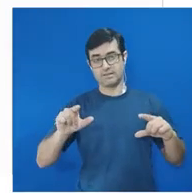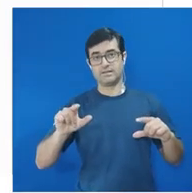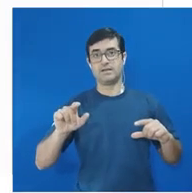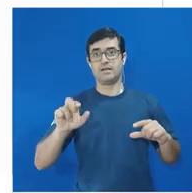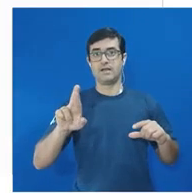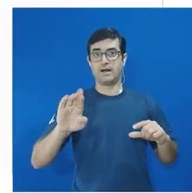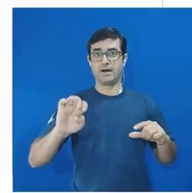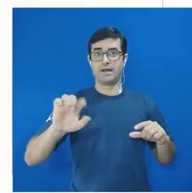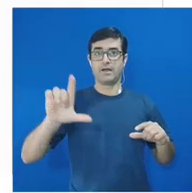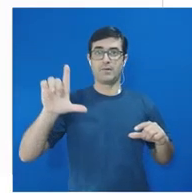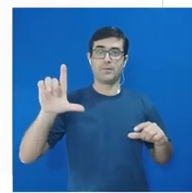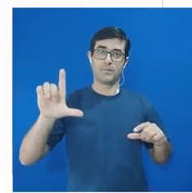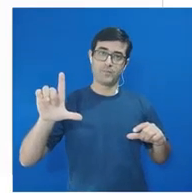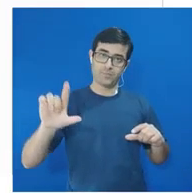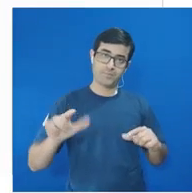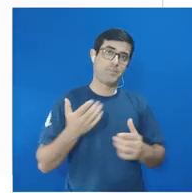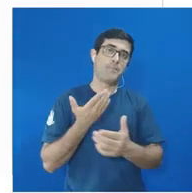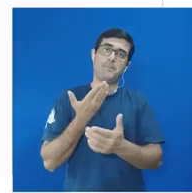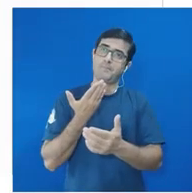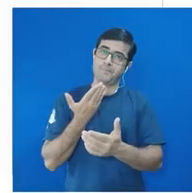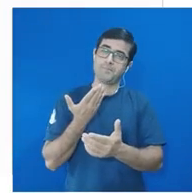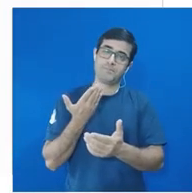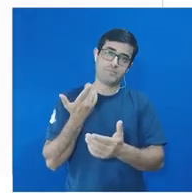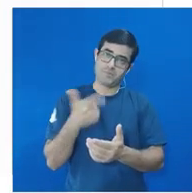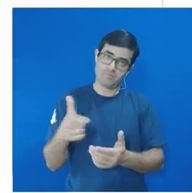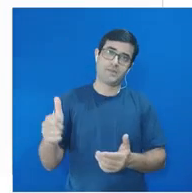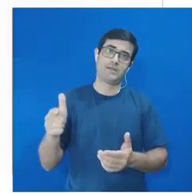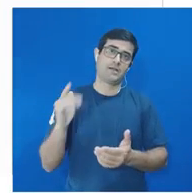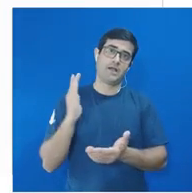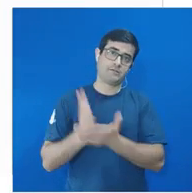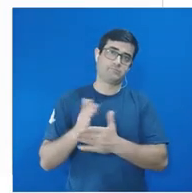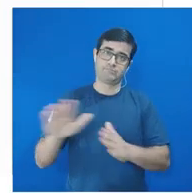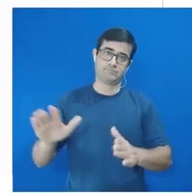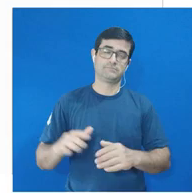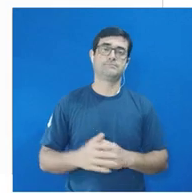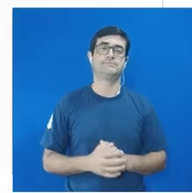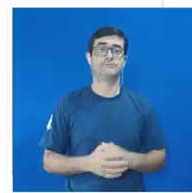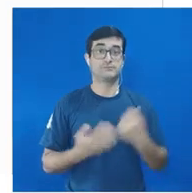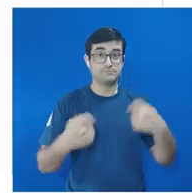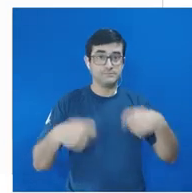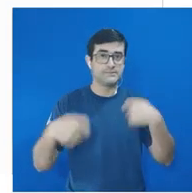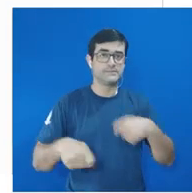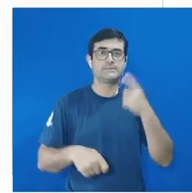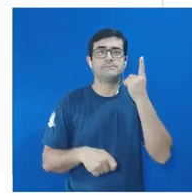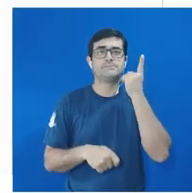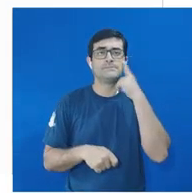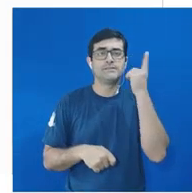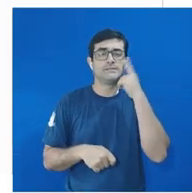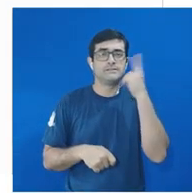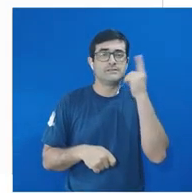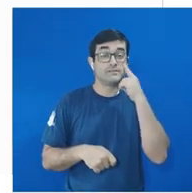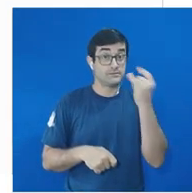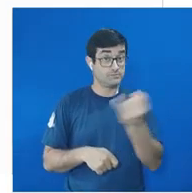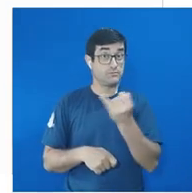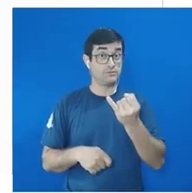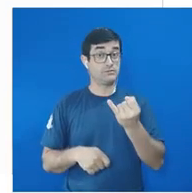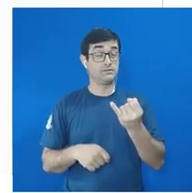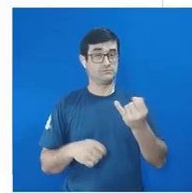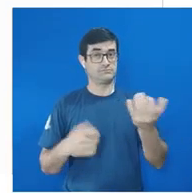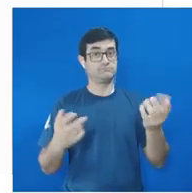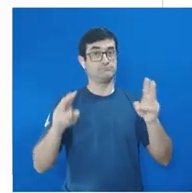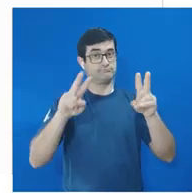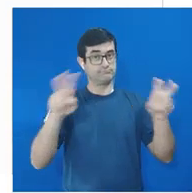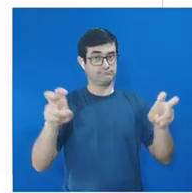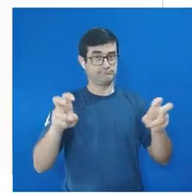os gases reais deixam de ser ideais, tá bom? Então, é importante que a gente leve em consideração